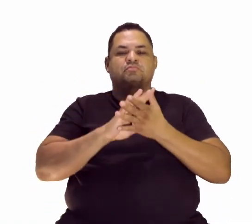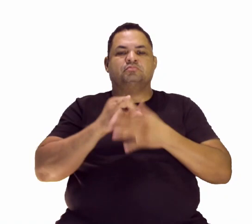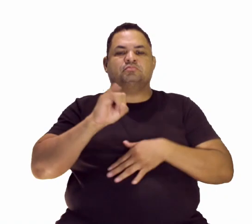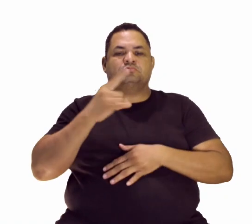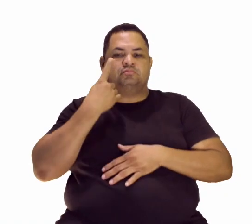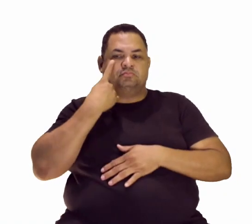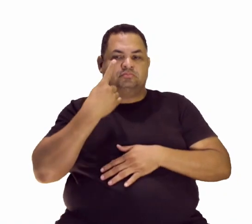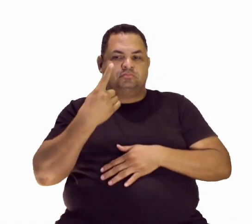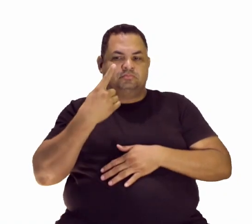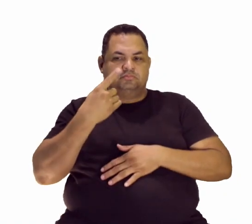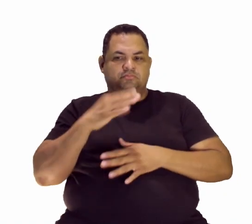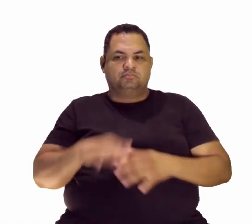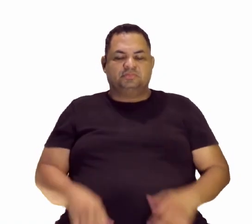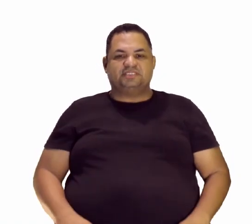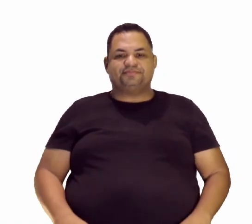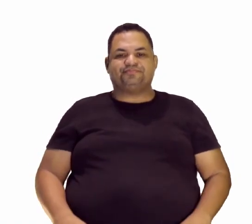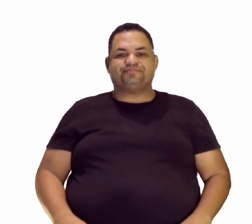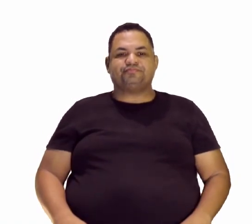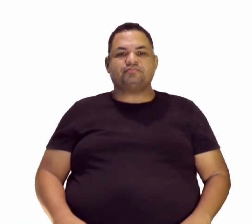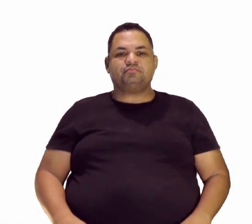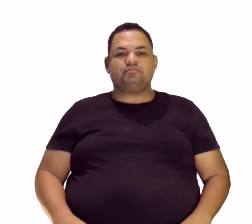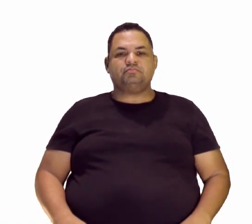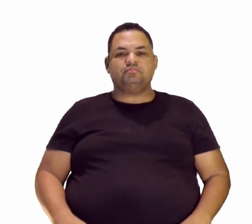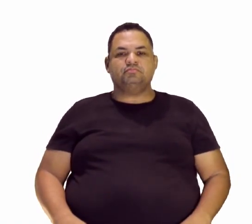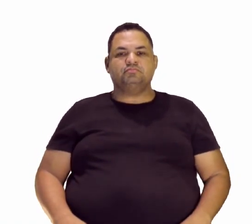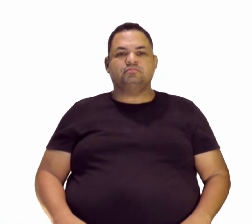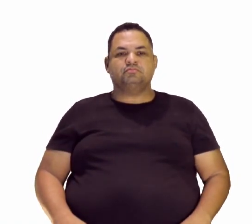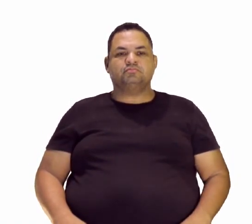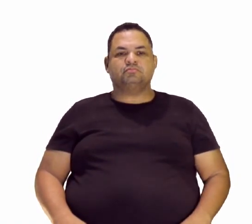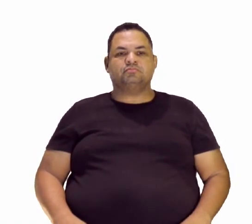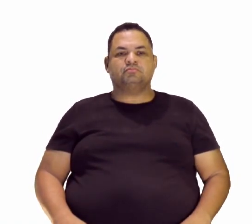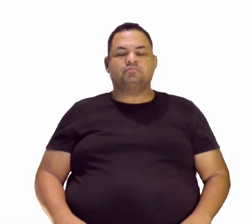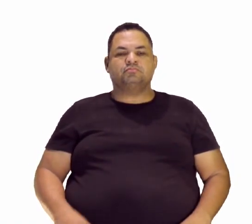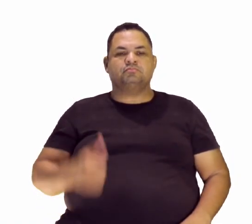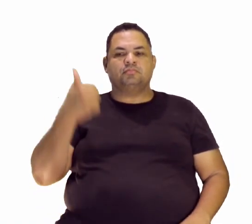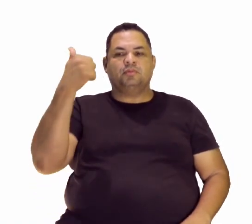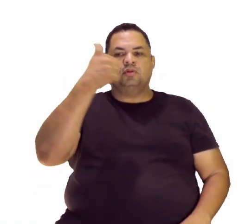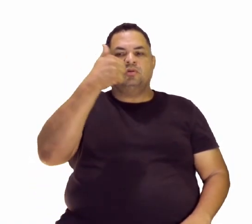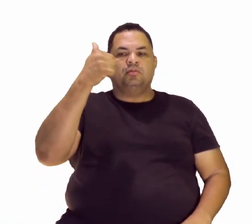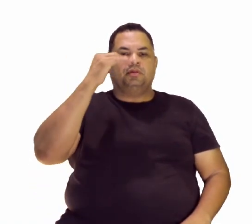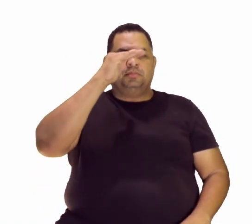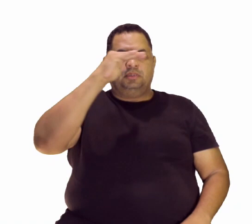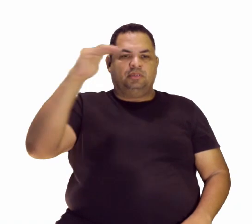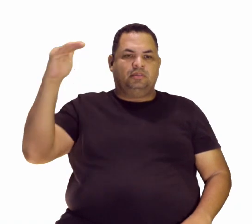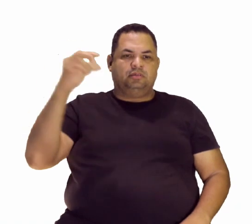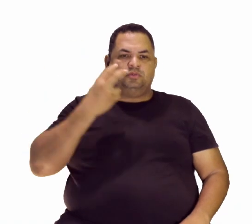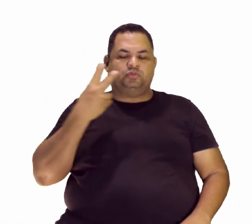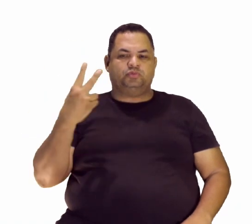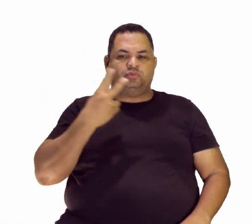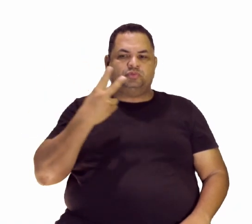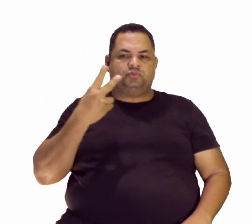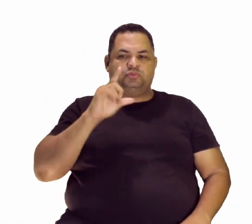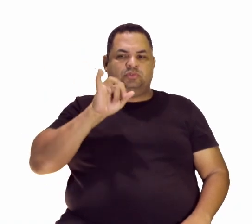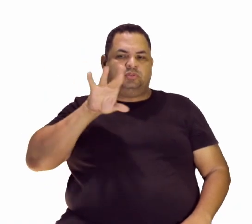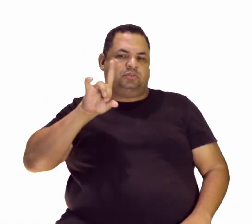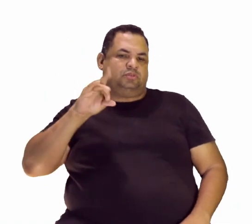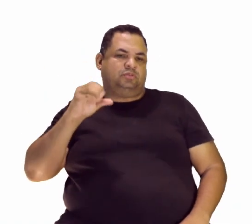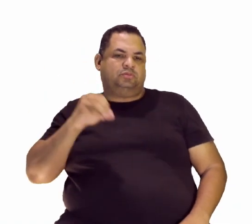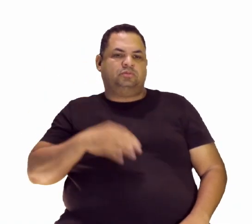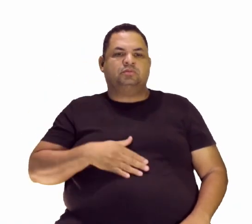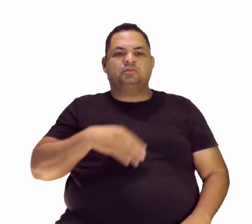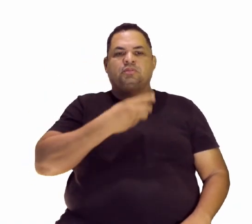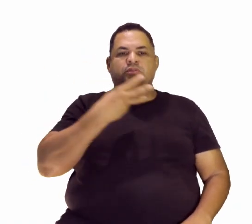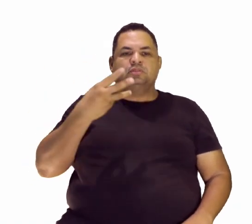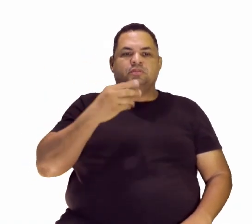for verificar o período, olha aqui, o primeiro período é o que está o hidrogênio, o segundo o lítio, o terceiro o